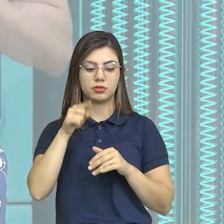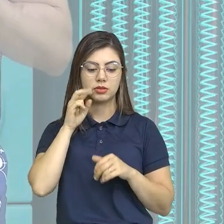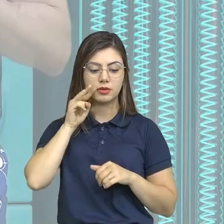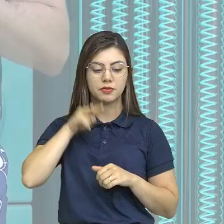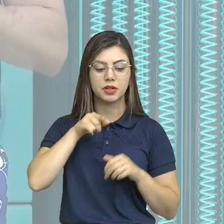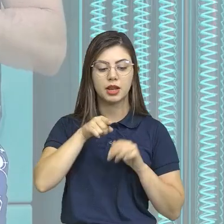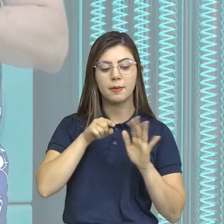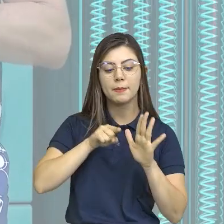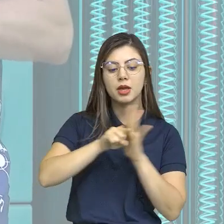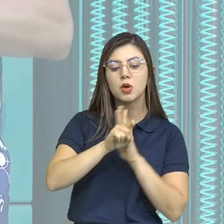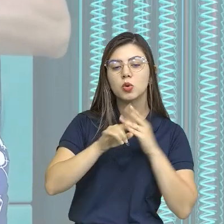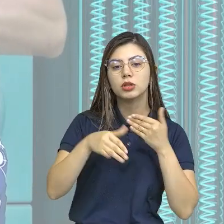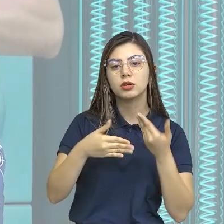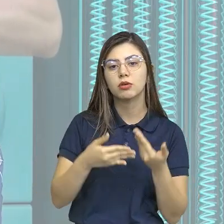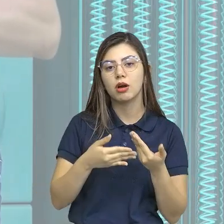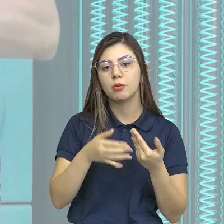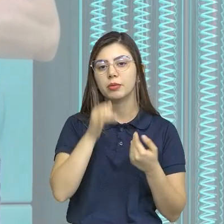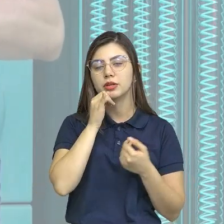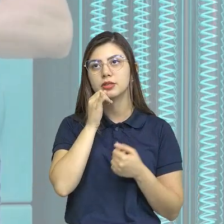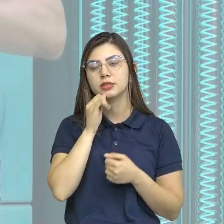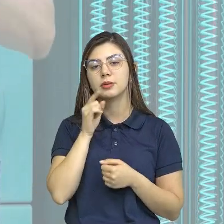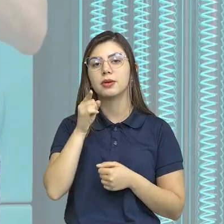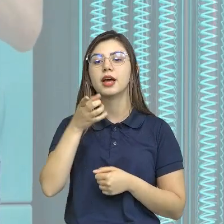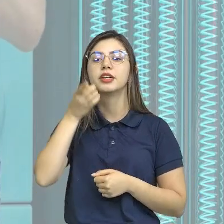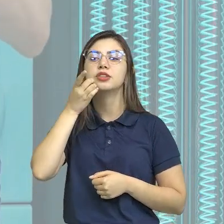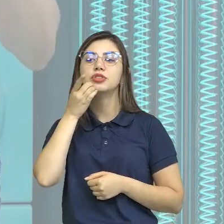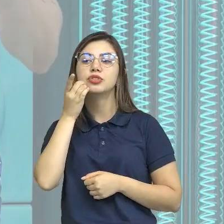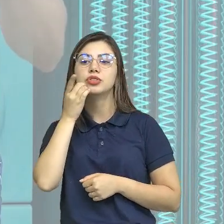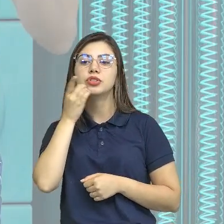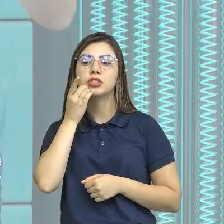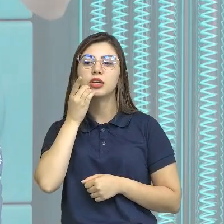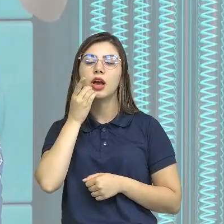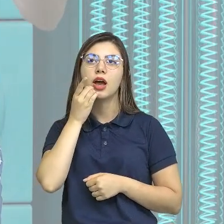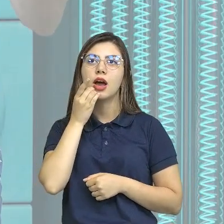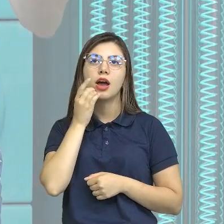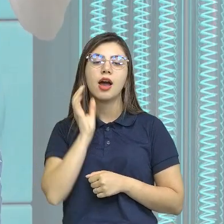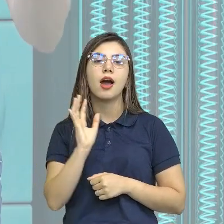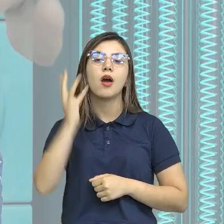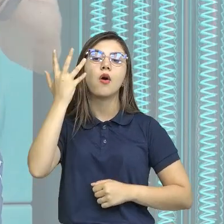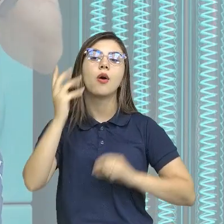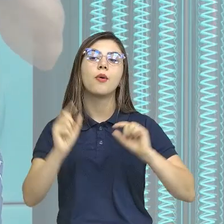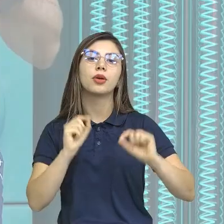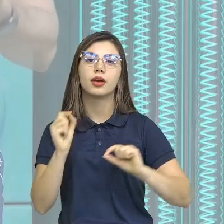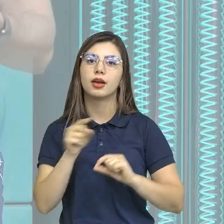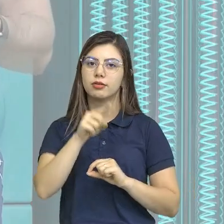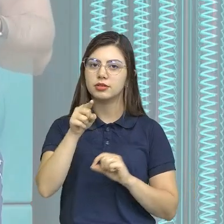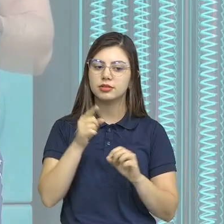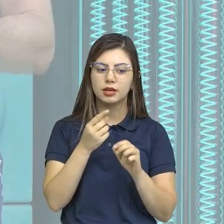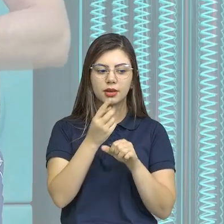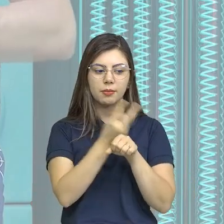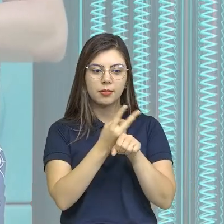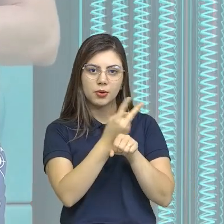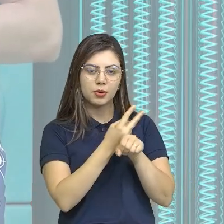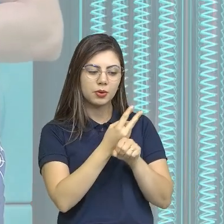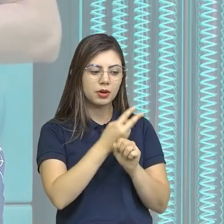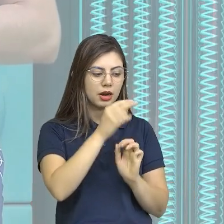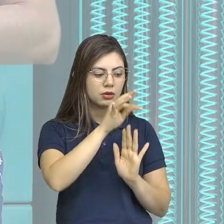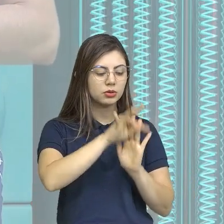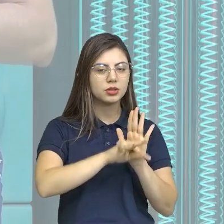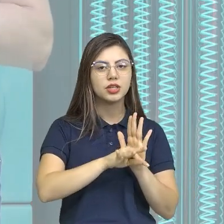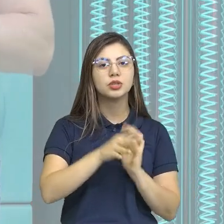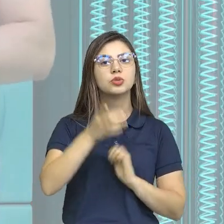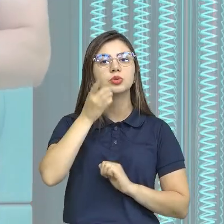assim, na data tal aconteceu o quê? Então, tu vai procurar uma data lá no seu texto. Essa estratégia é chamada de